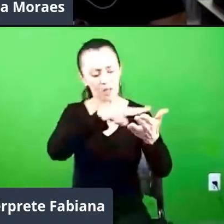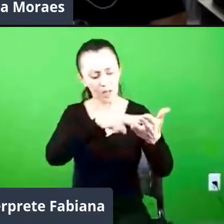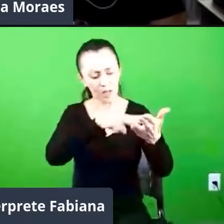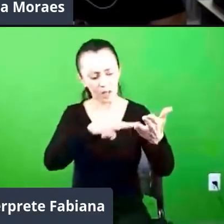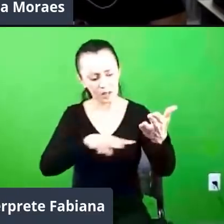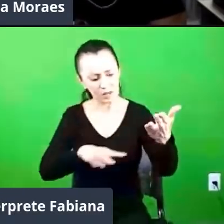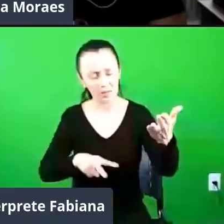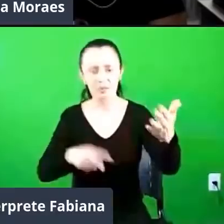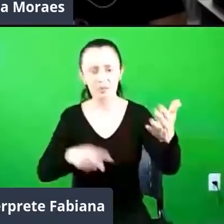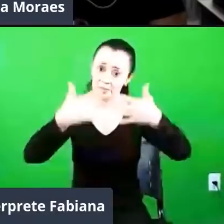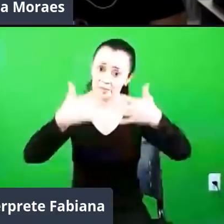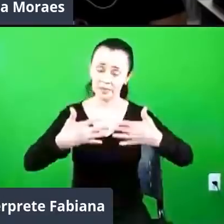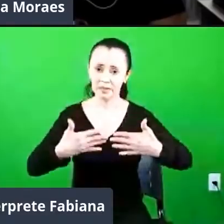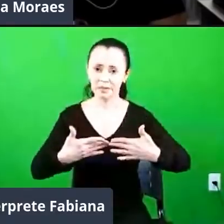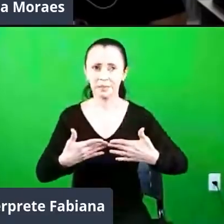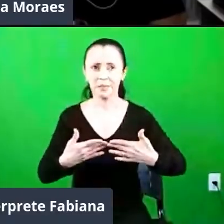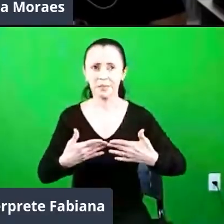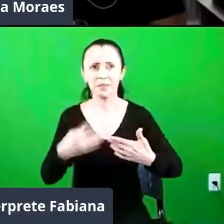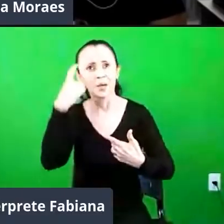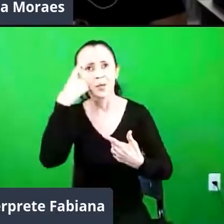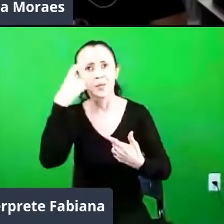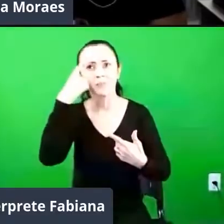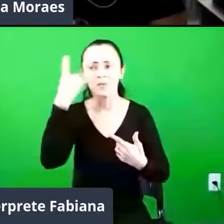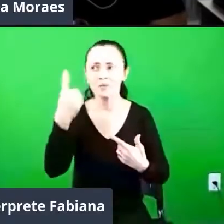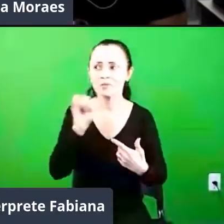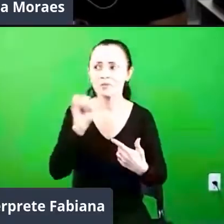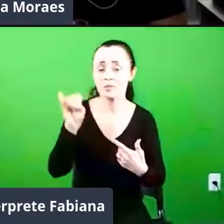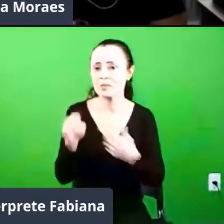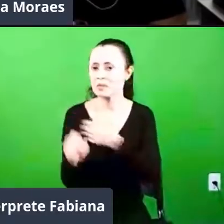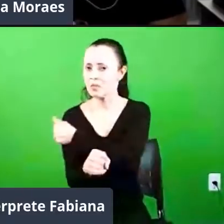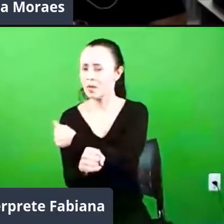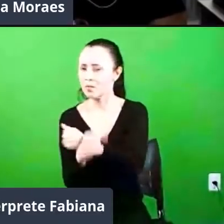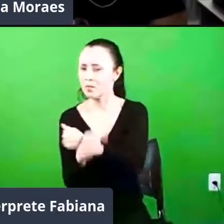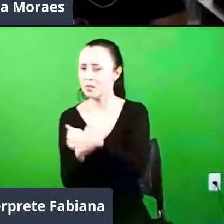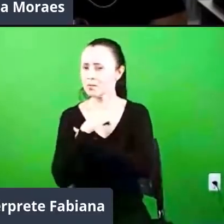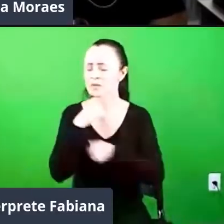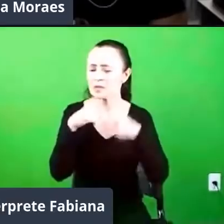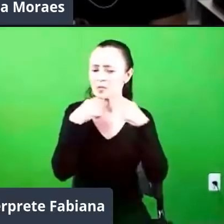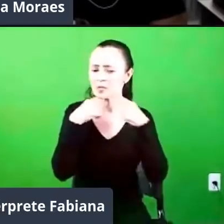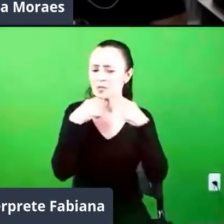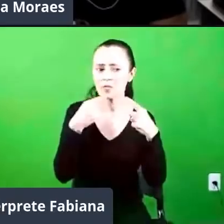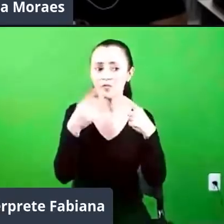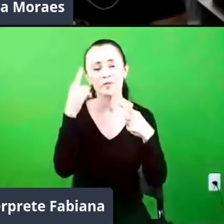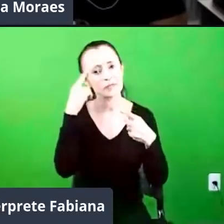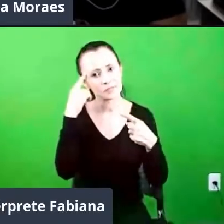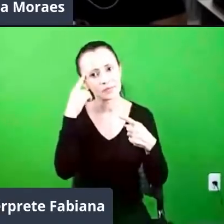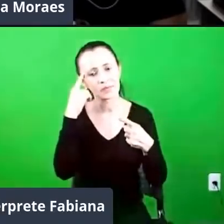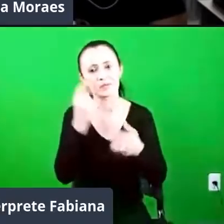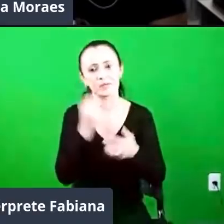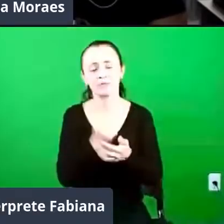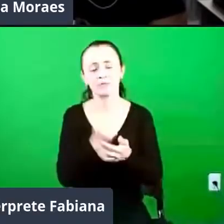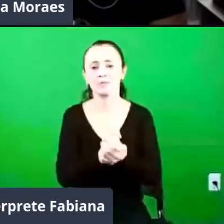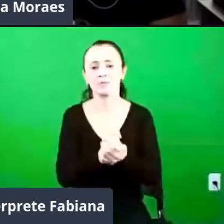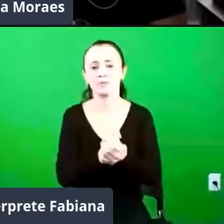explicação, tento pensar em todas as dúvidas que esse meu aluno vai ter. Aí eu coloco esse texto,